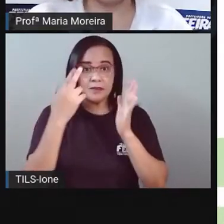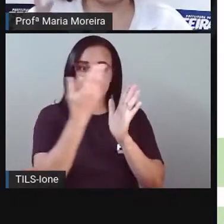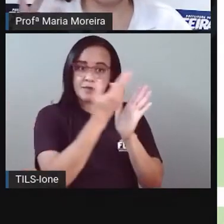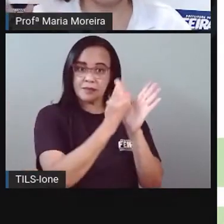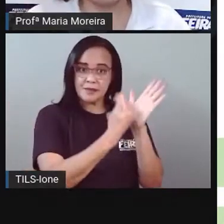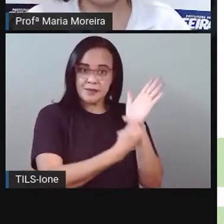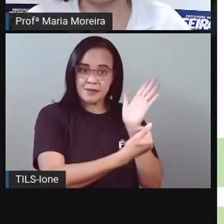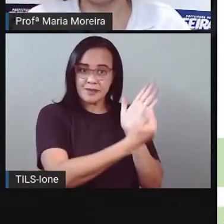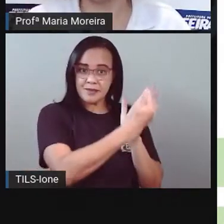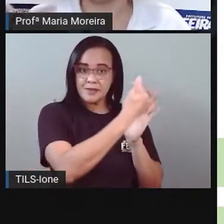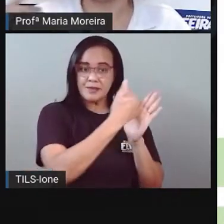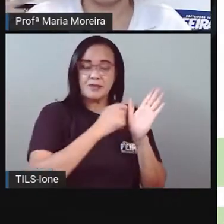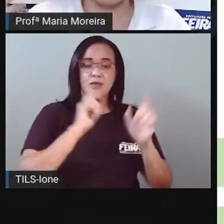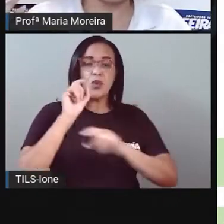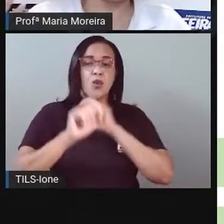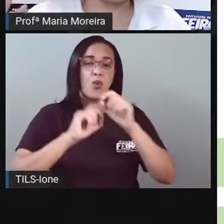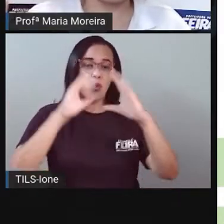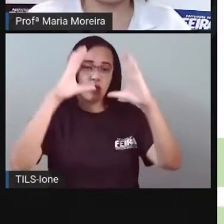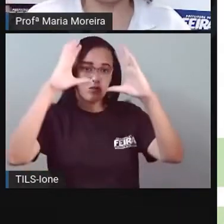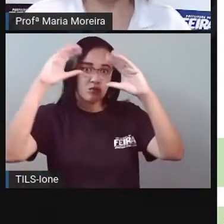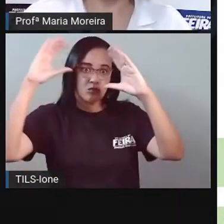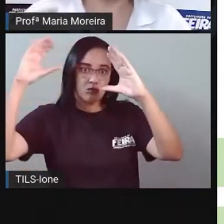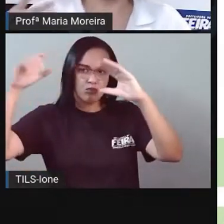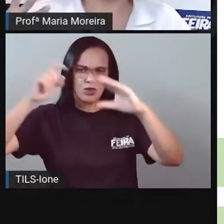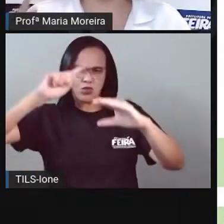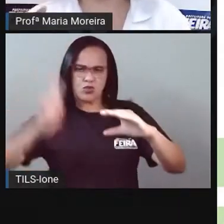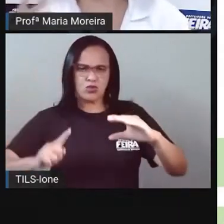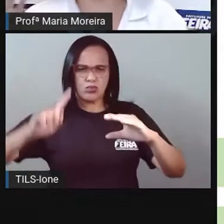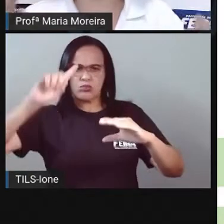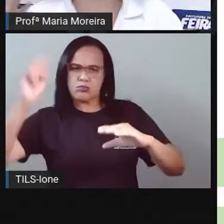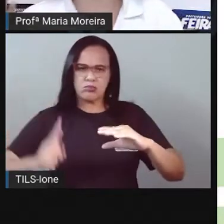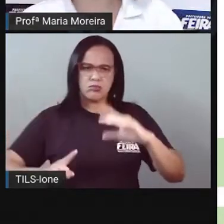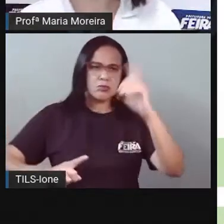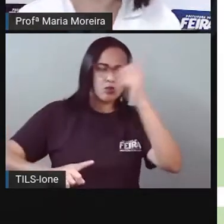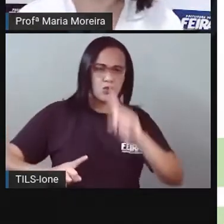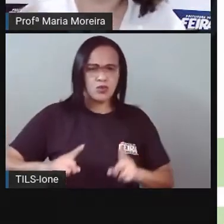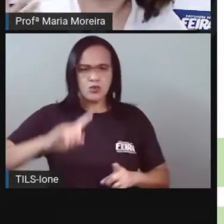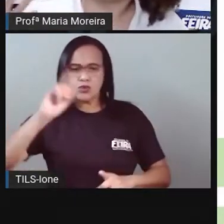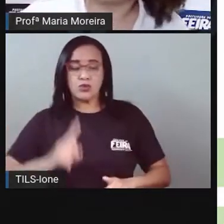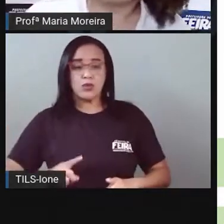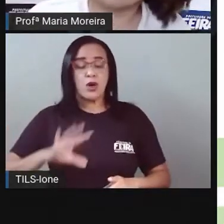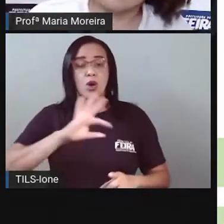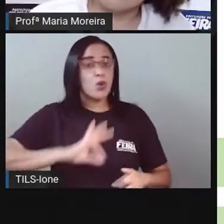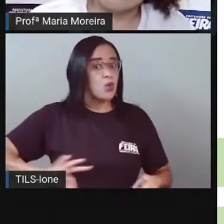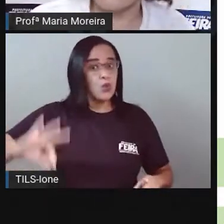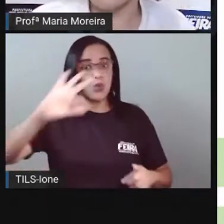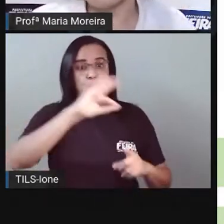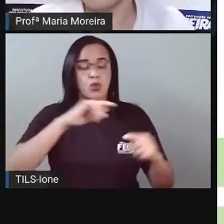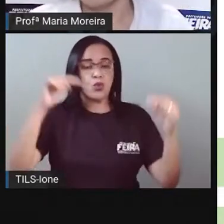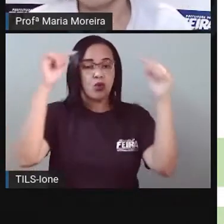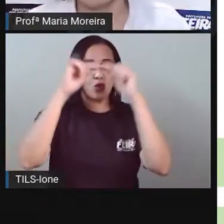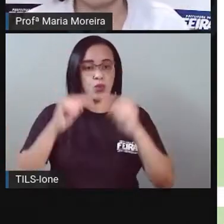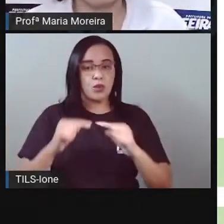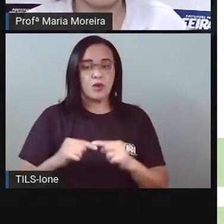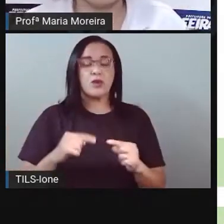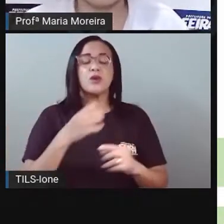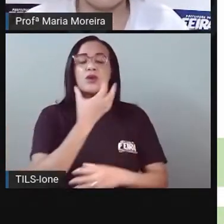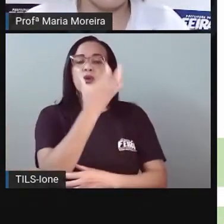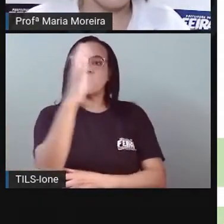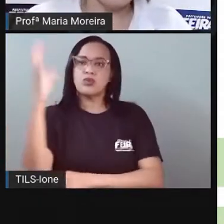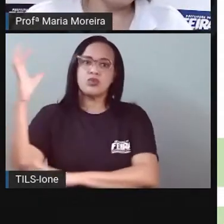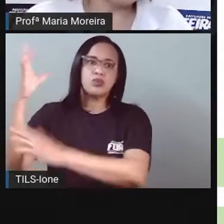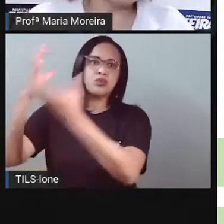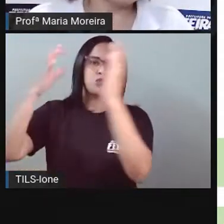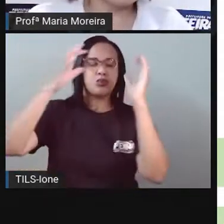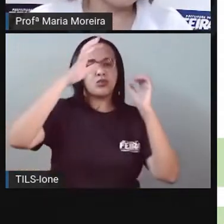as nuvens passando, né, os raios de sol. Então, tudo isso aí são o quê? Fenômenos da natureza, a chuva, a